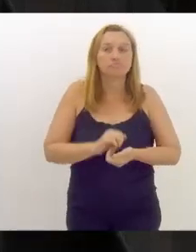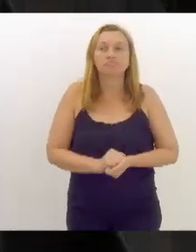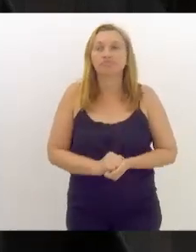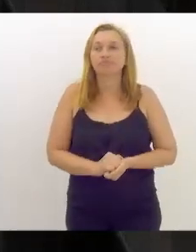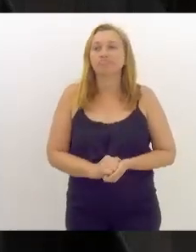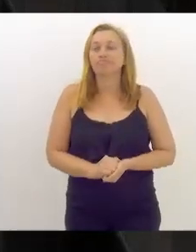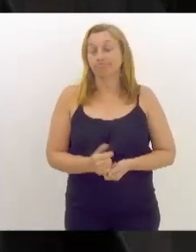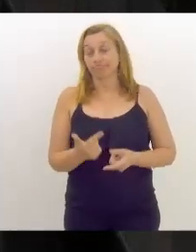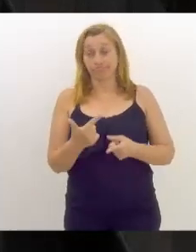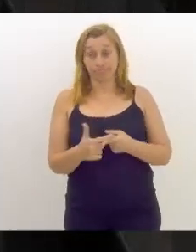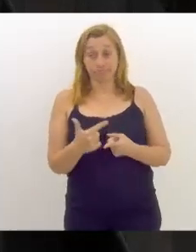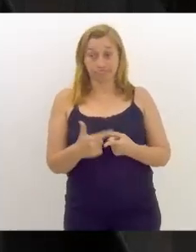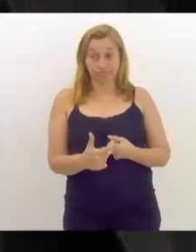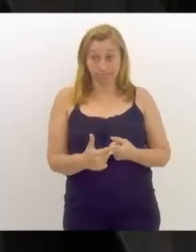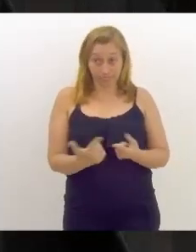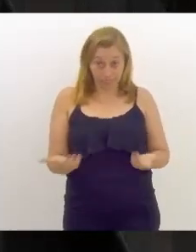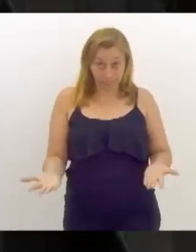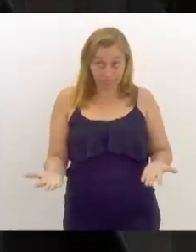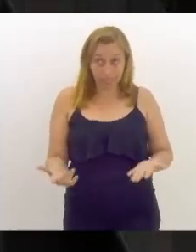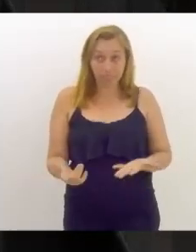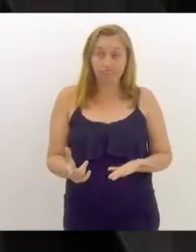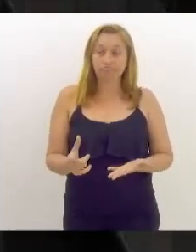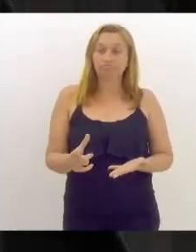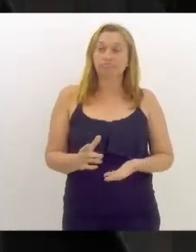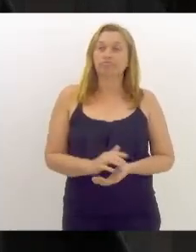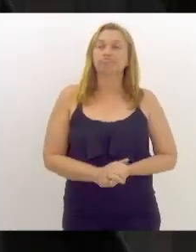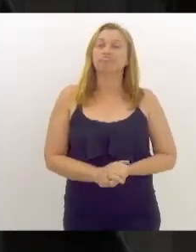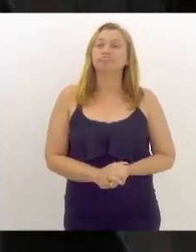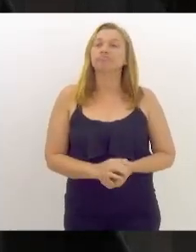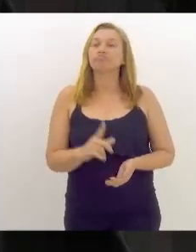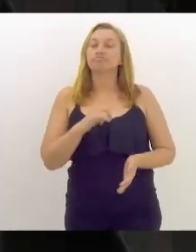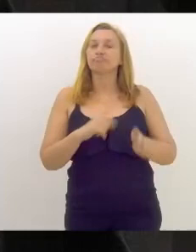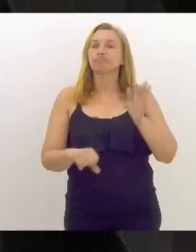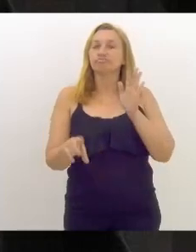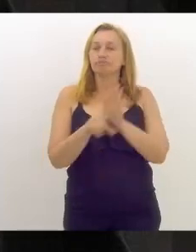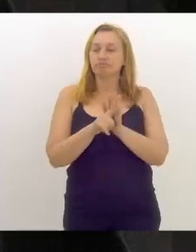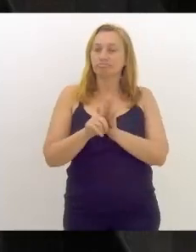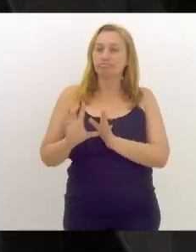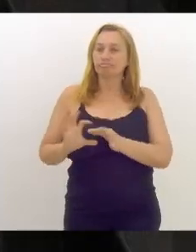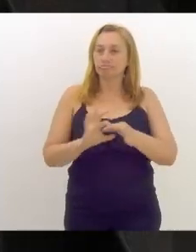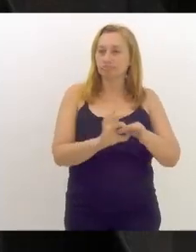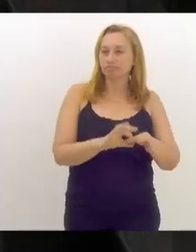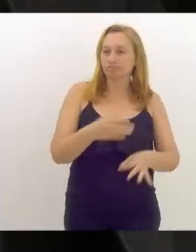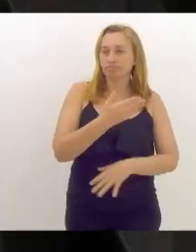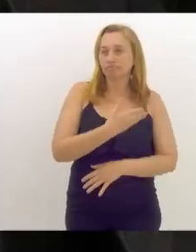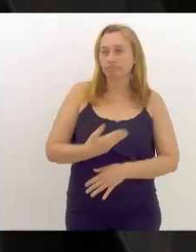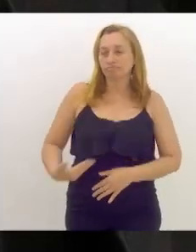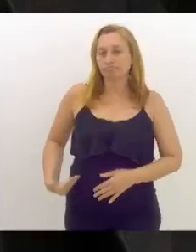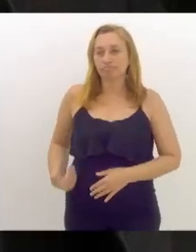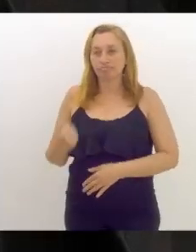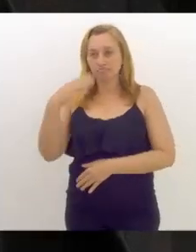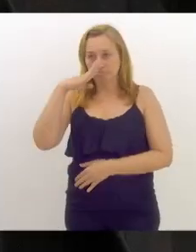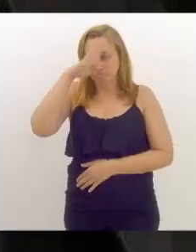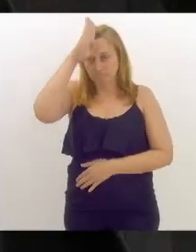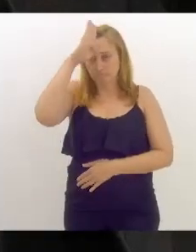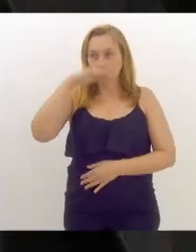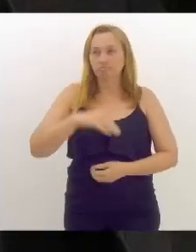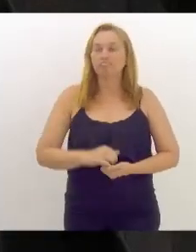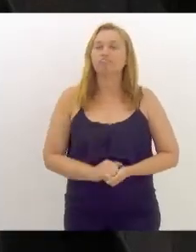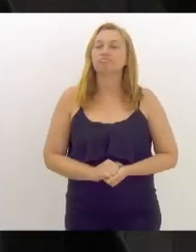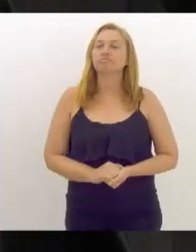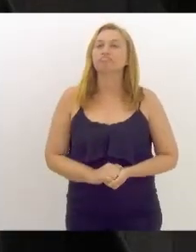Porque houve uma lei complementar do governo Bolsonaro,